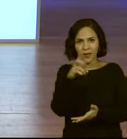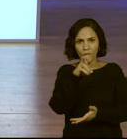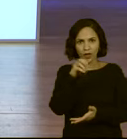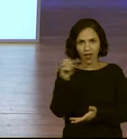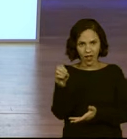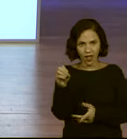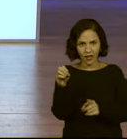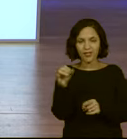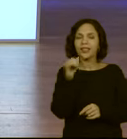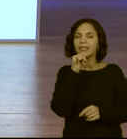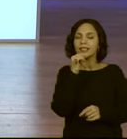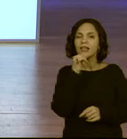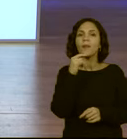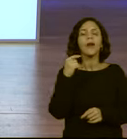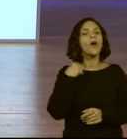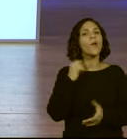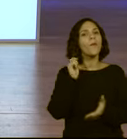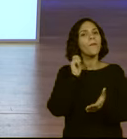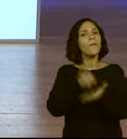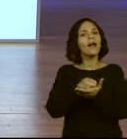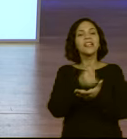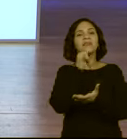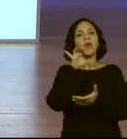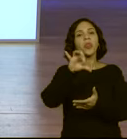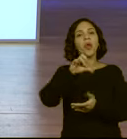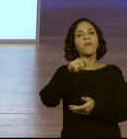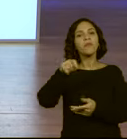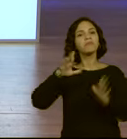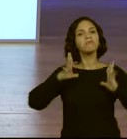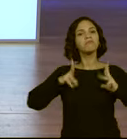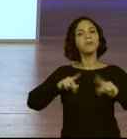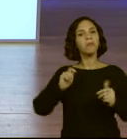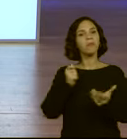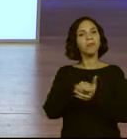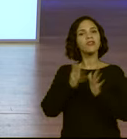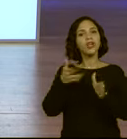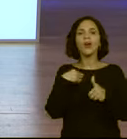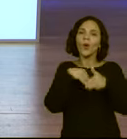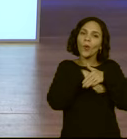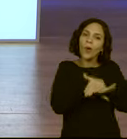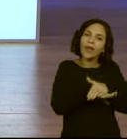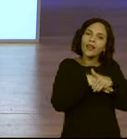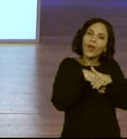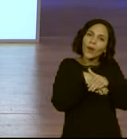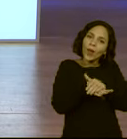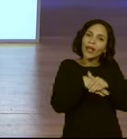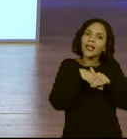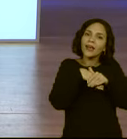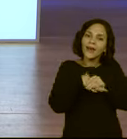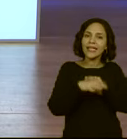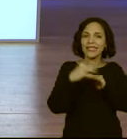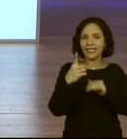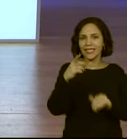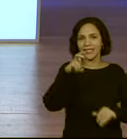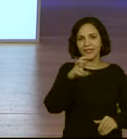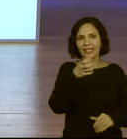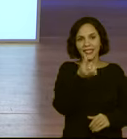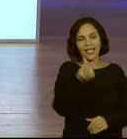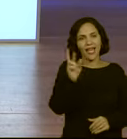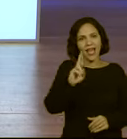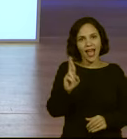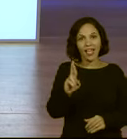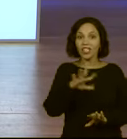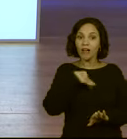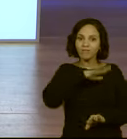em vez de eles pagarem em nove meses é juntando 156 reais todo mês e em nove